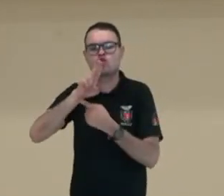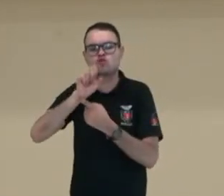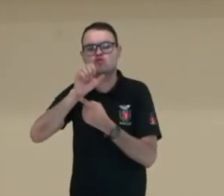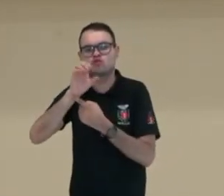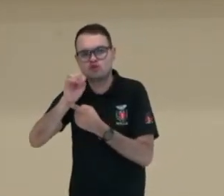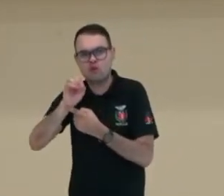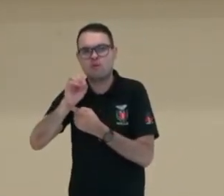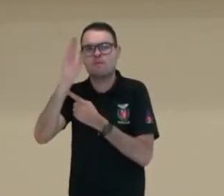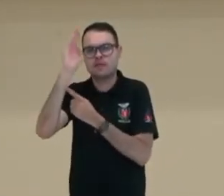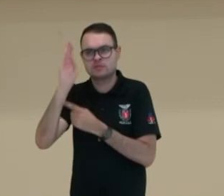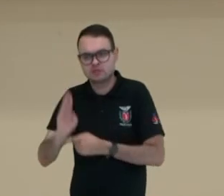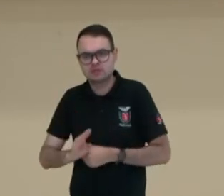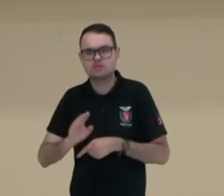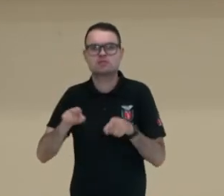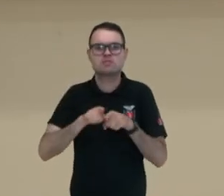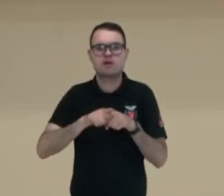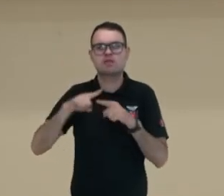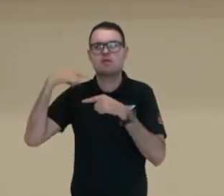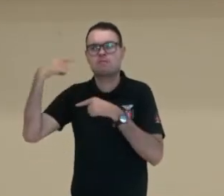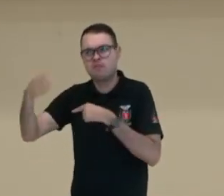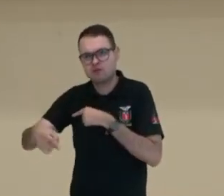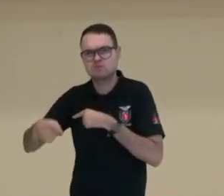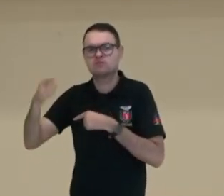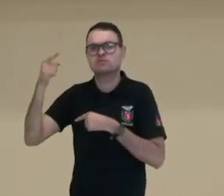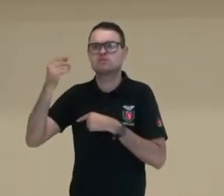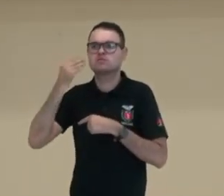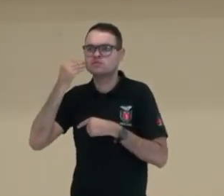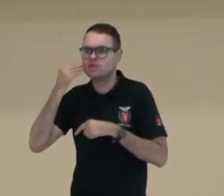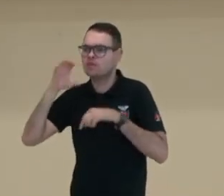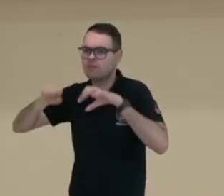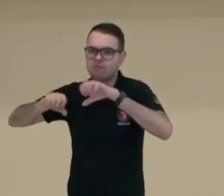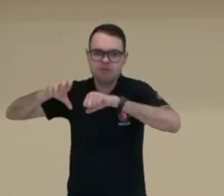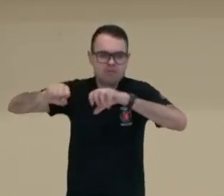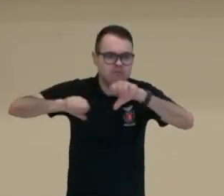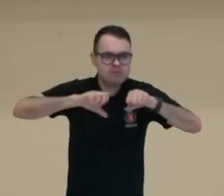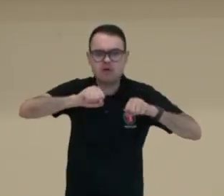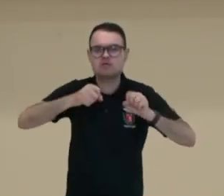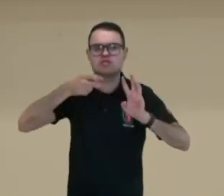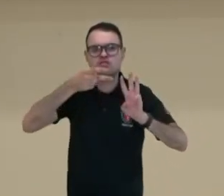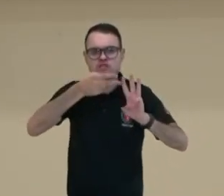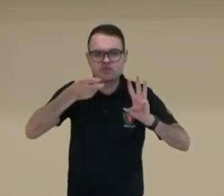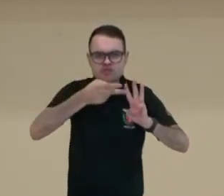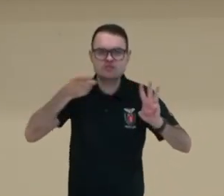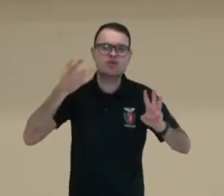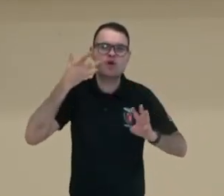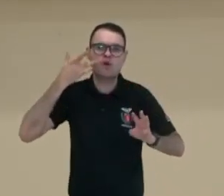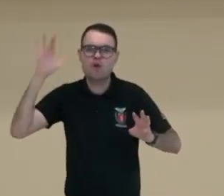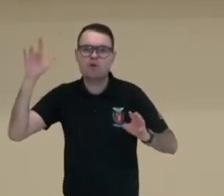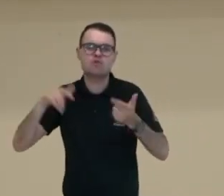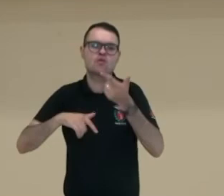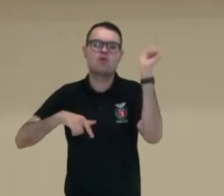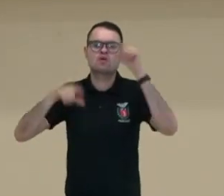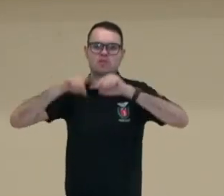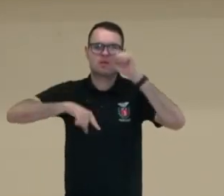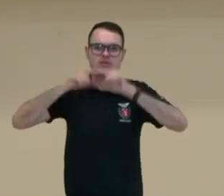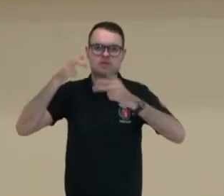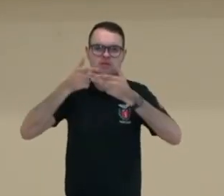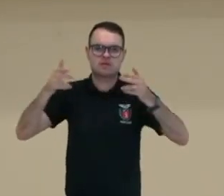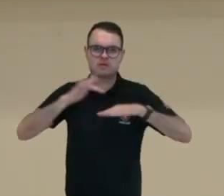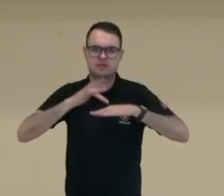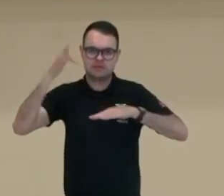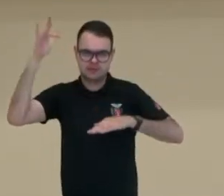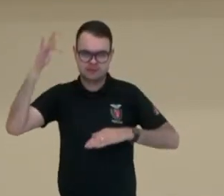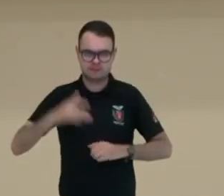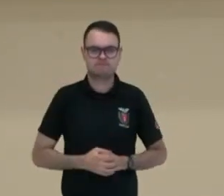luso-brasileiros e depois até mesmo paulistas, na busca de índios, de ouro e outros tipos de matérias preciosas, metais